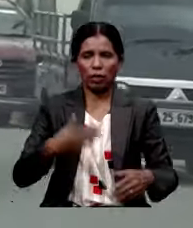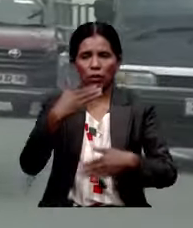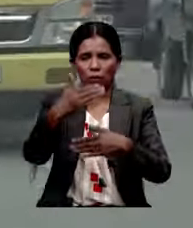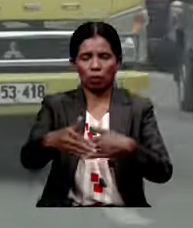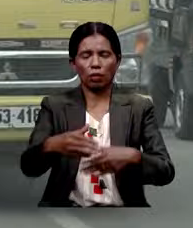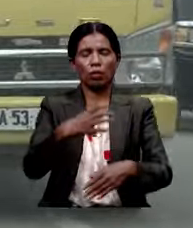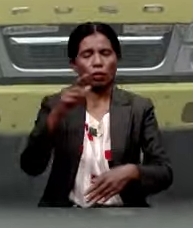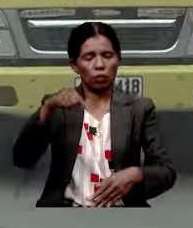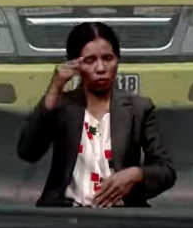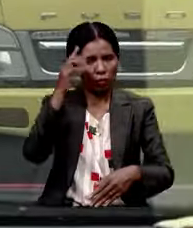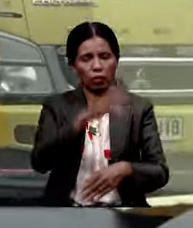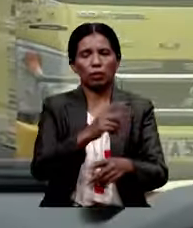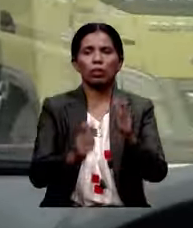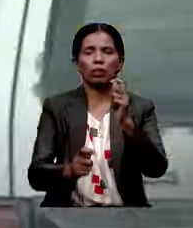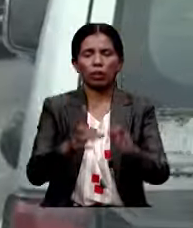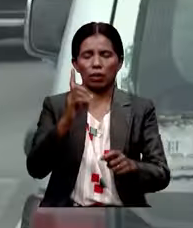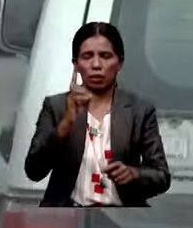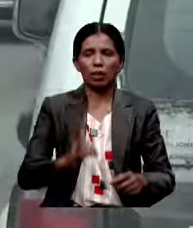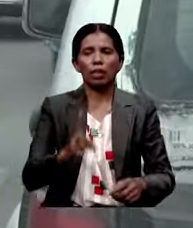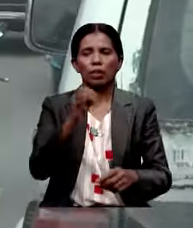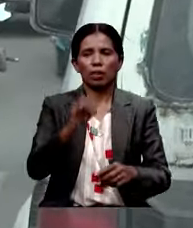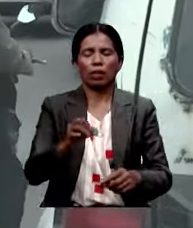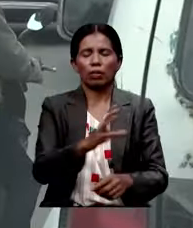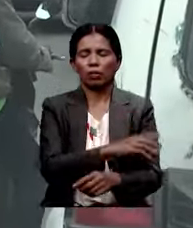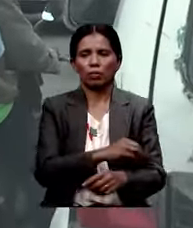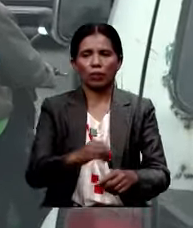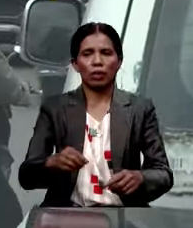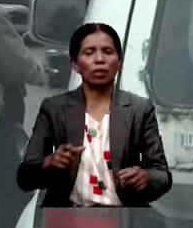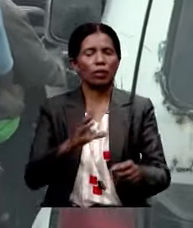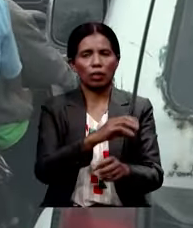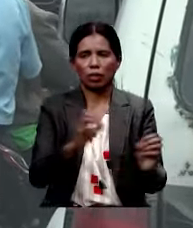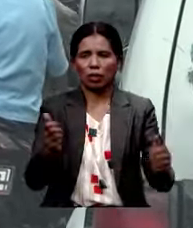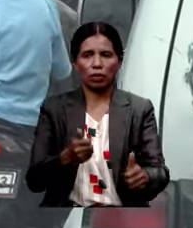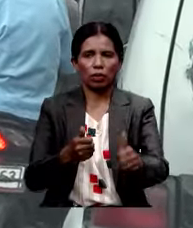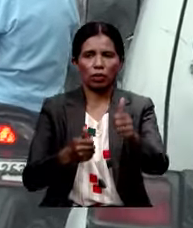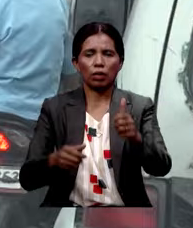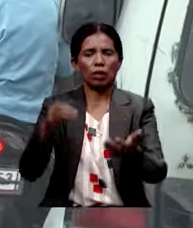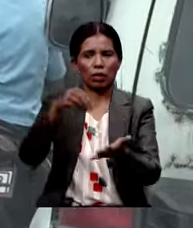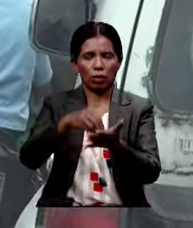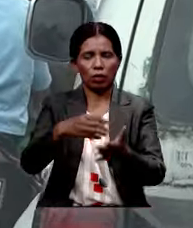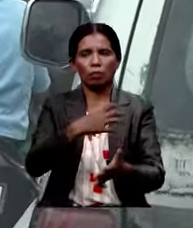de Governo, Tribunal Dili, no Audian. Mahira motorista Sira la cumpre sinais de trânsito nem monta ona,